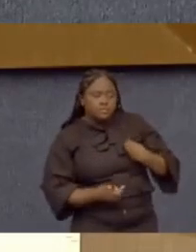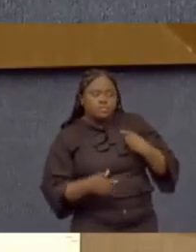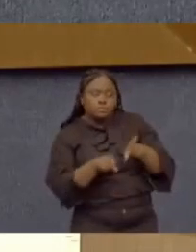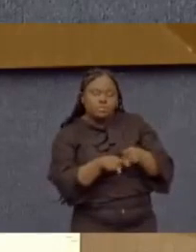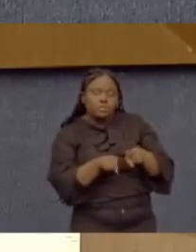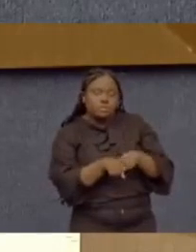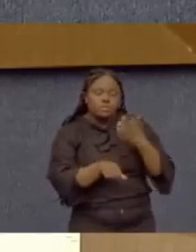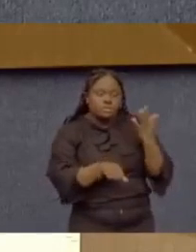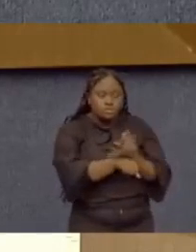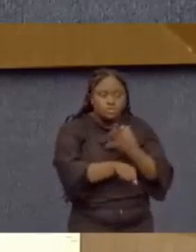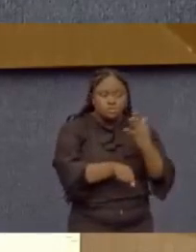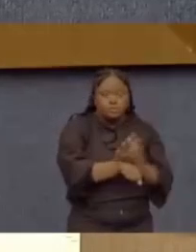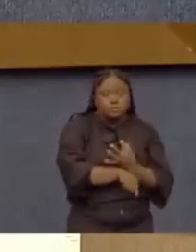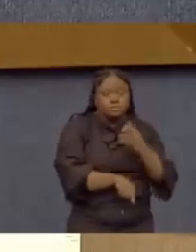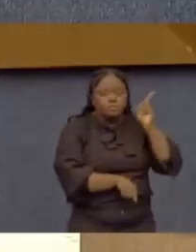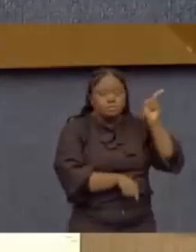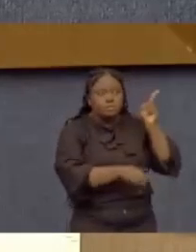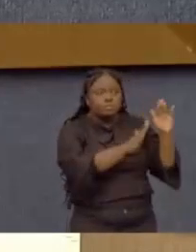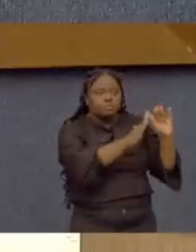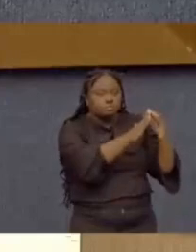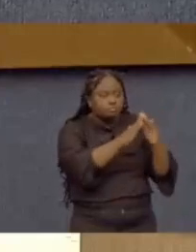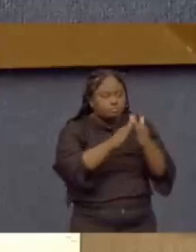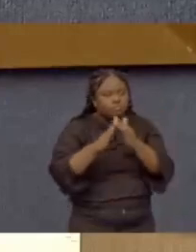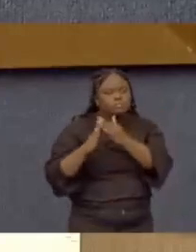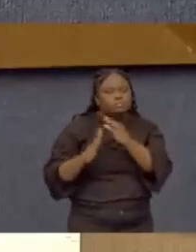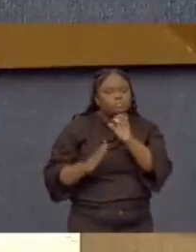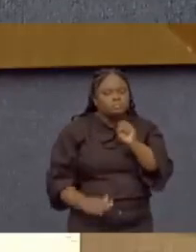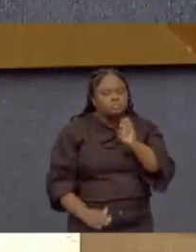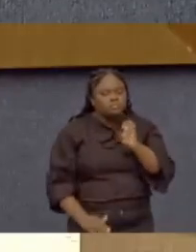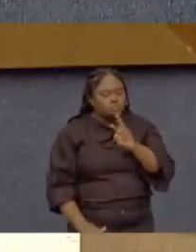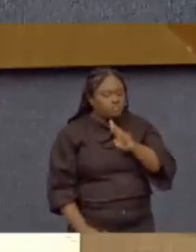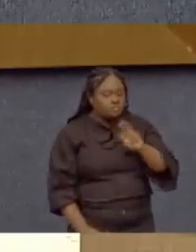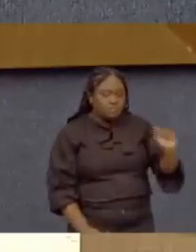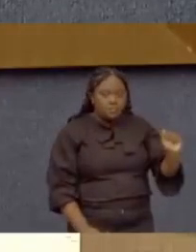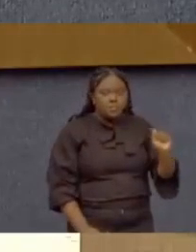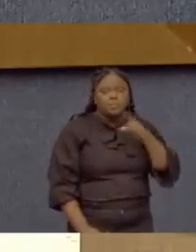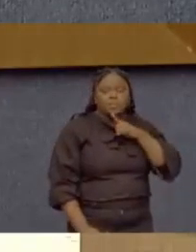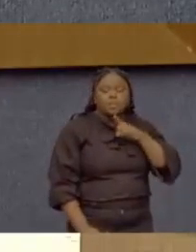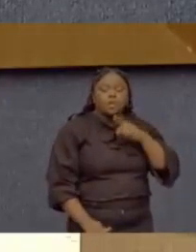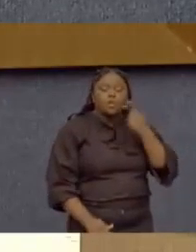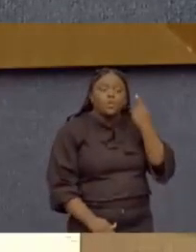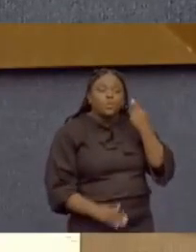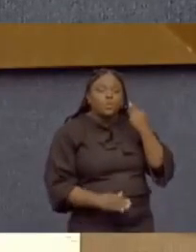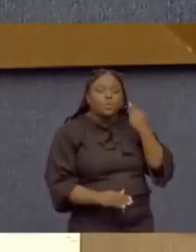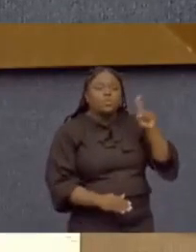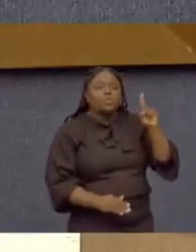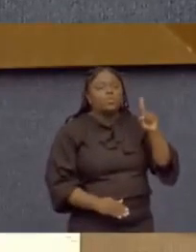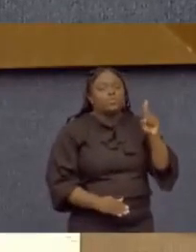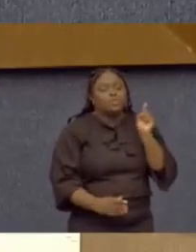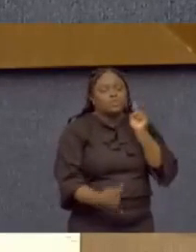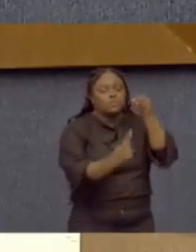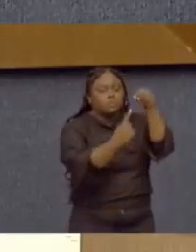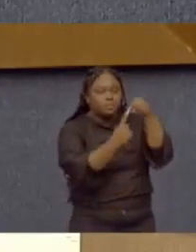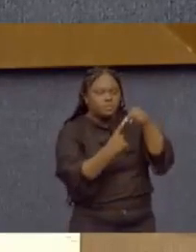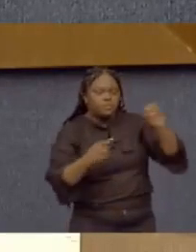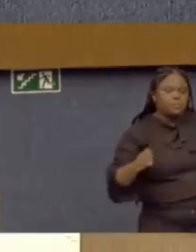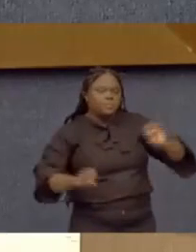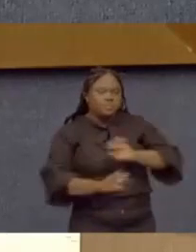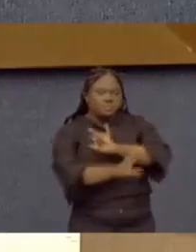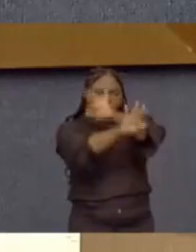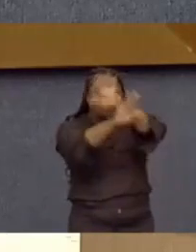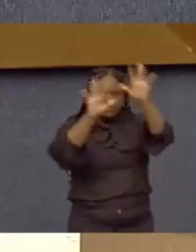no território do aglomerado da Serra, tem como único objetivo a glória de Deus. Ele é o nosso parâmetro,